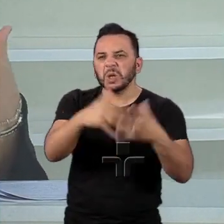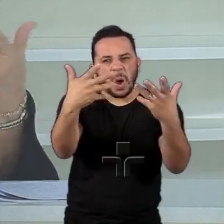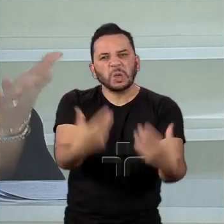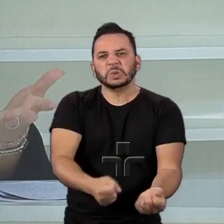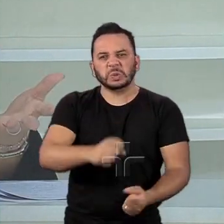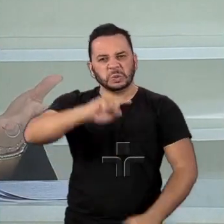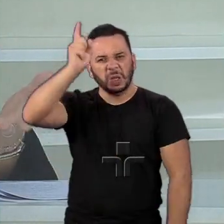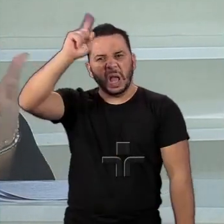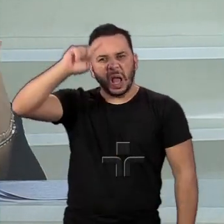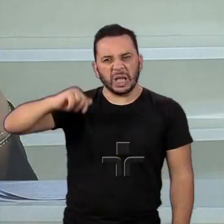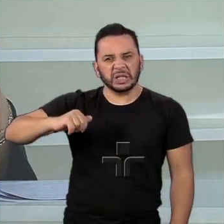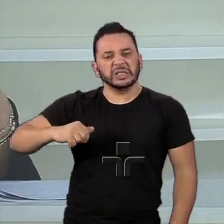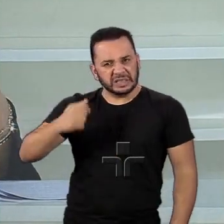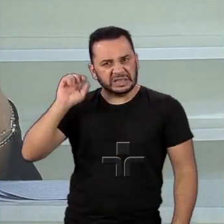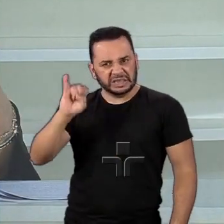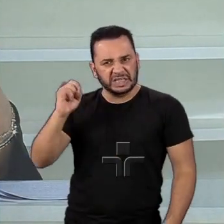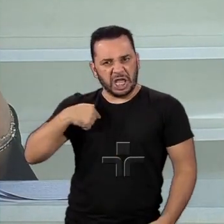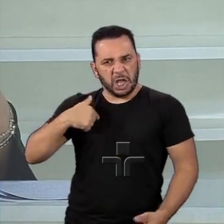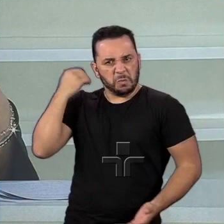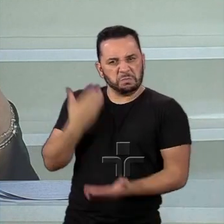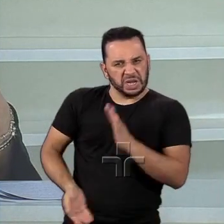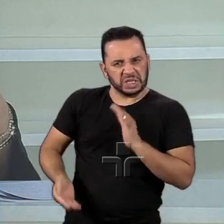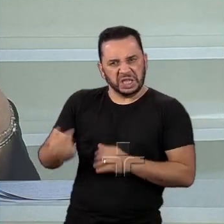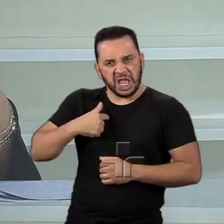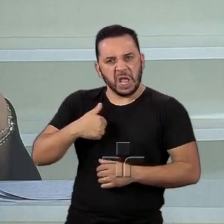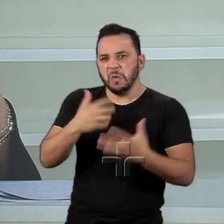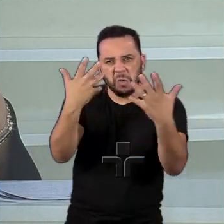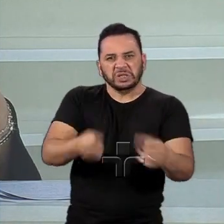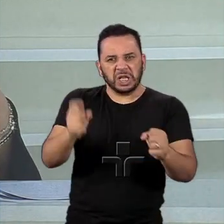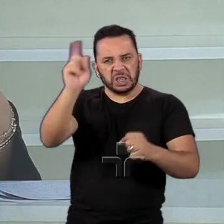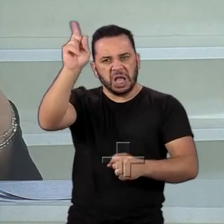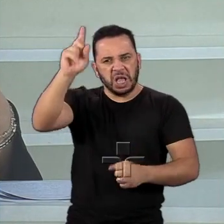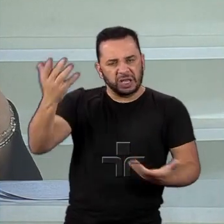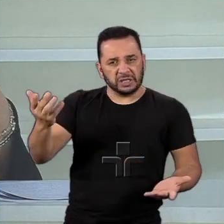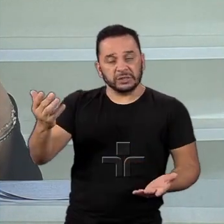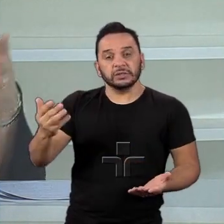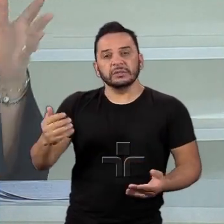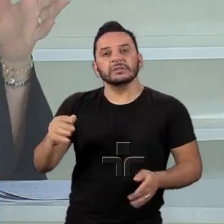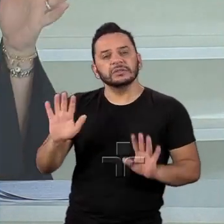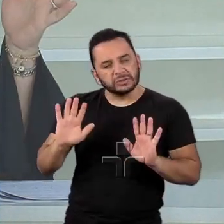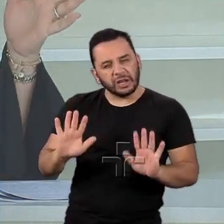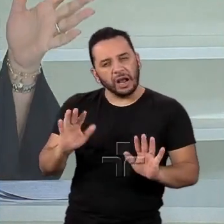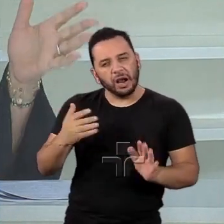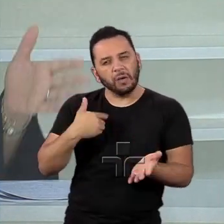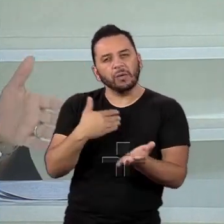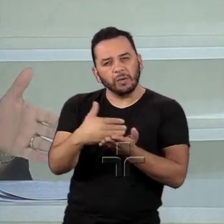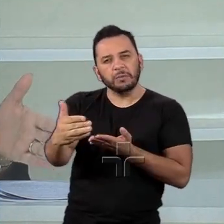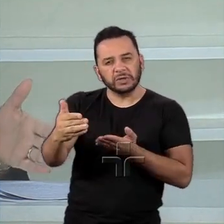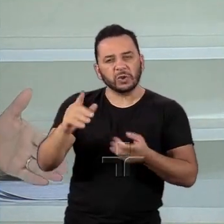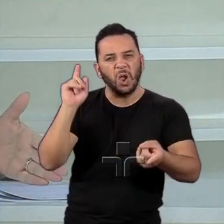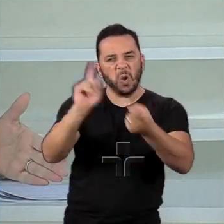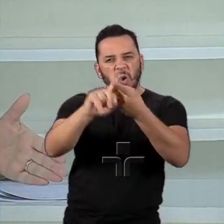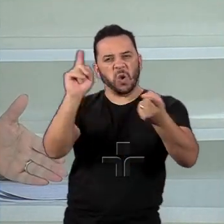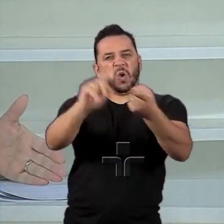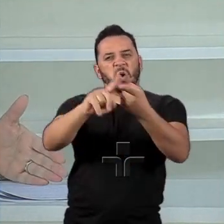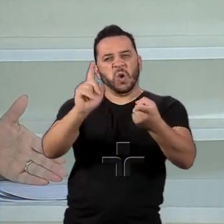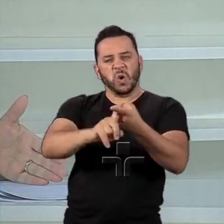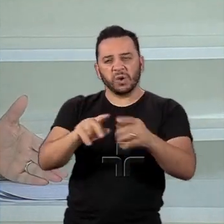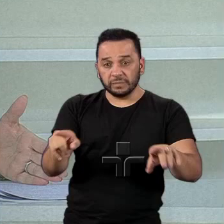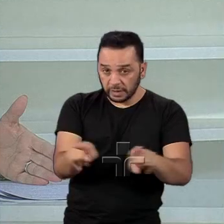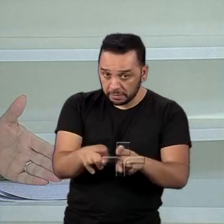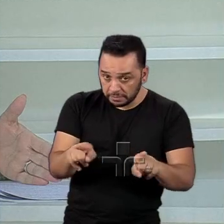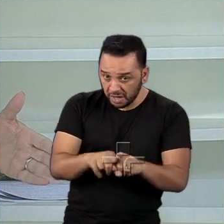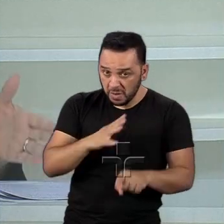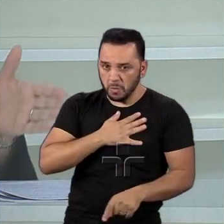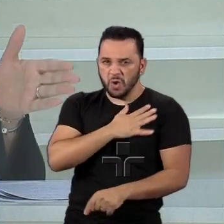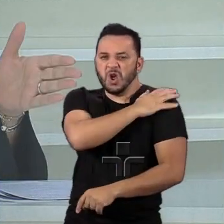já antevendo e ameaçando o voto contrário. O próprio general Mourão prega